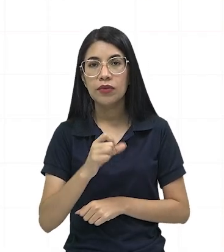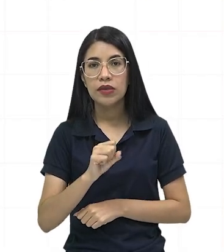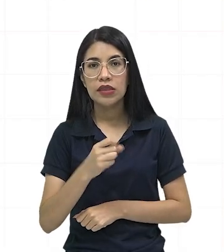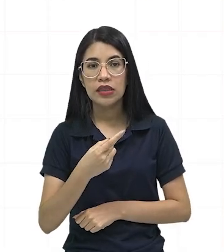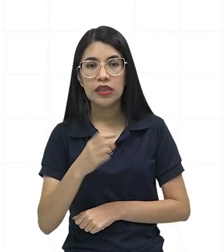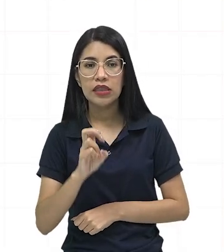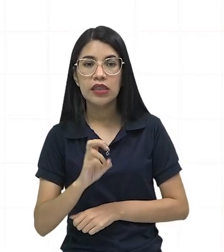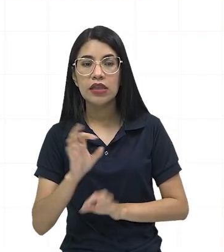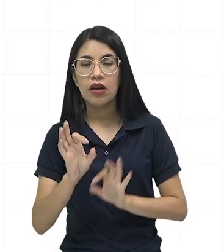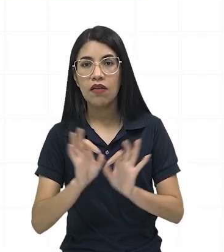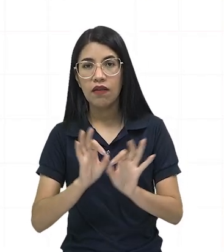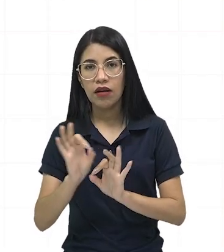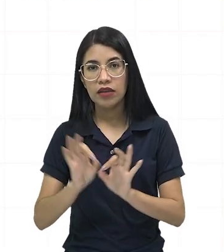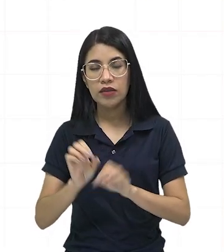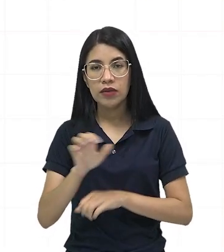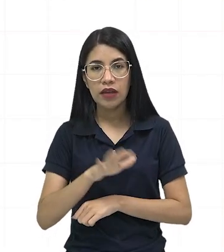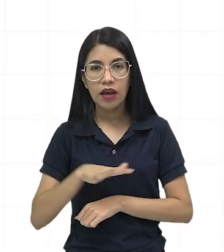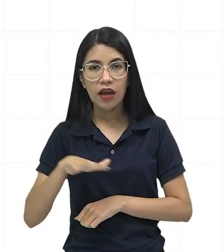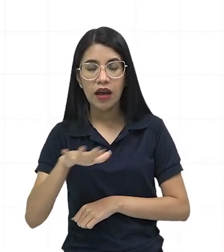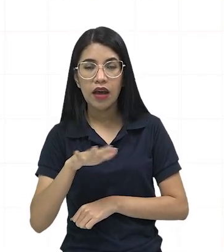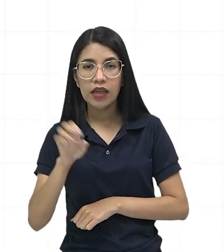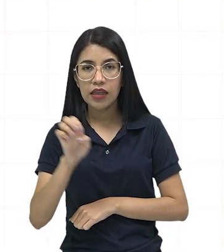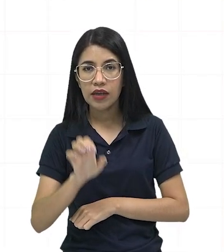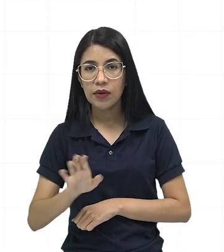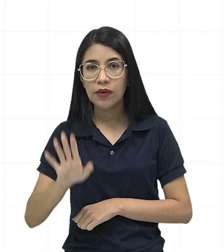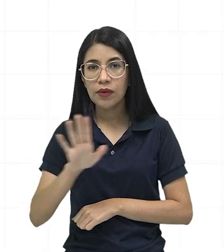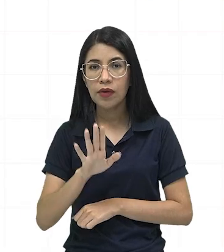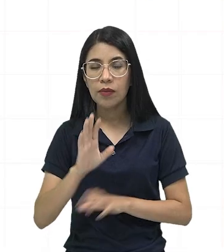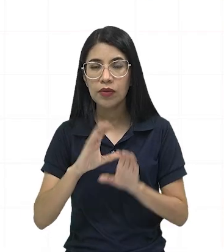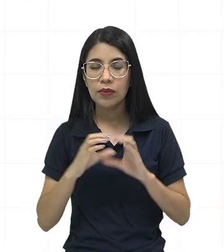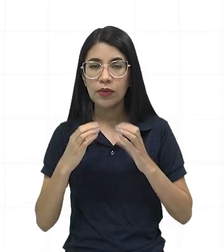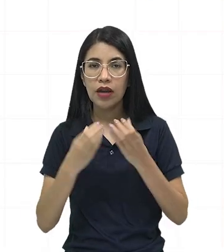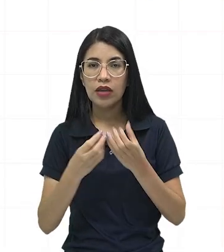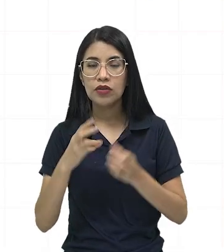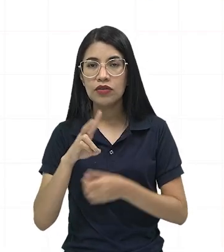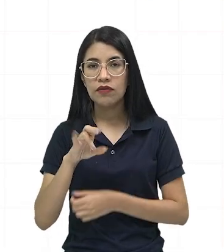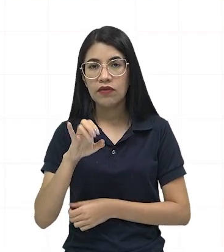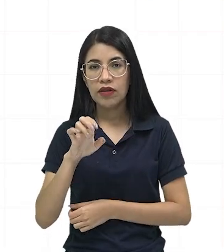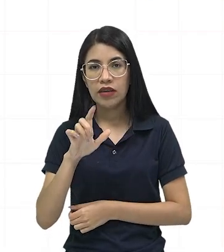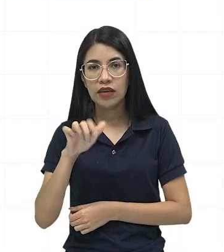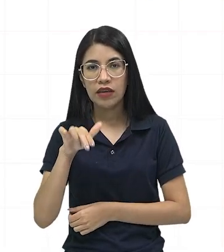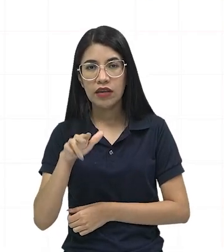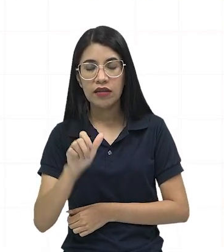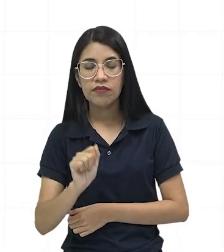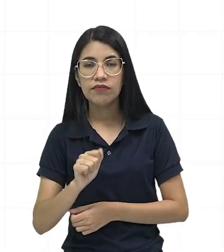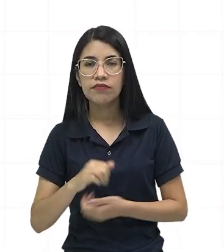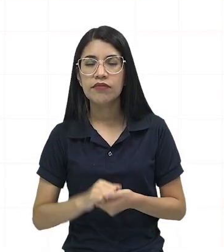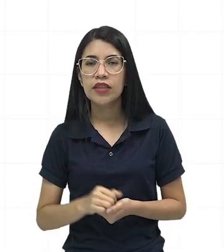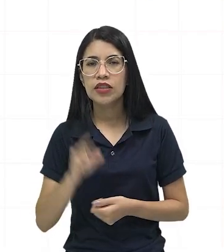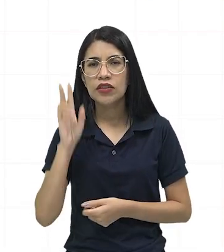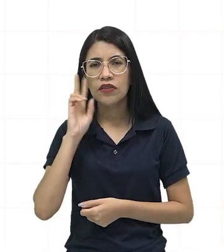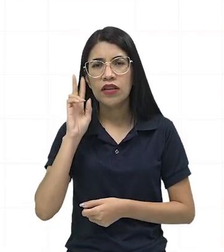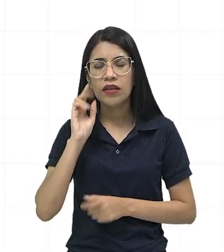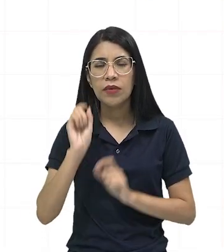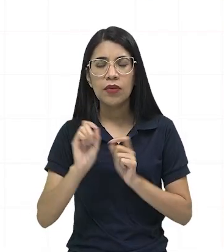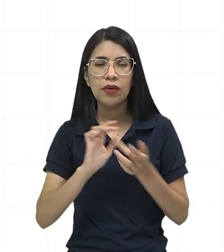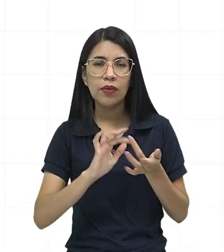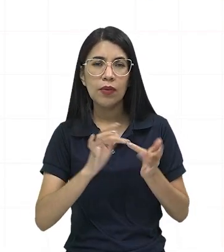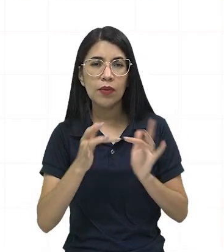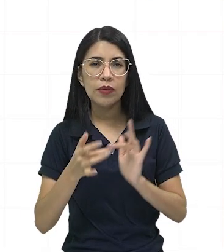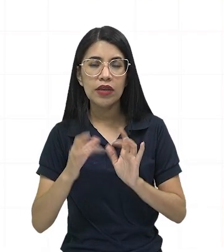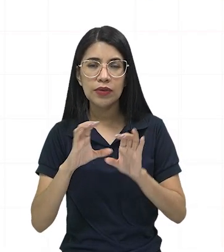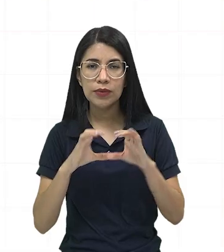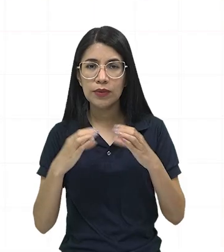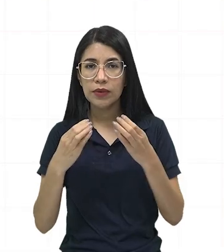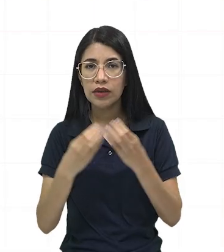reorganização do Espaço Territorial Europeu, Congresso de Viena. Vamos relembrar então o contexto